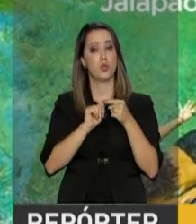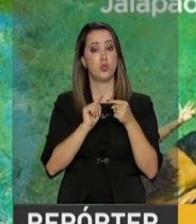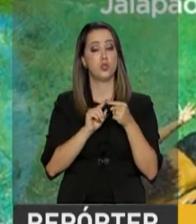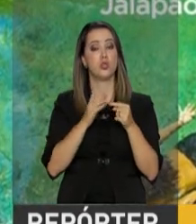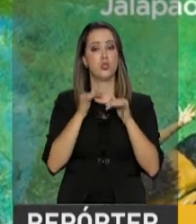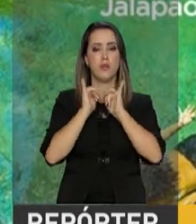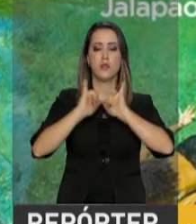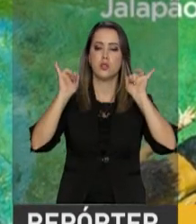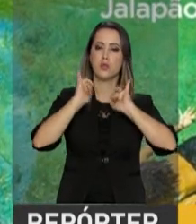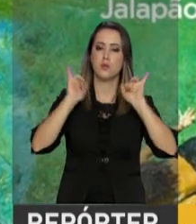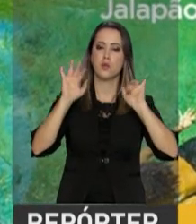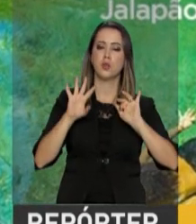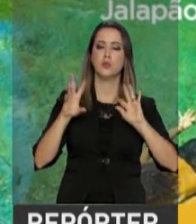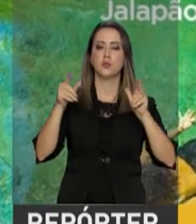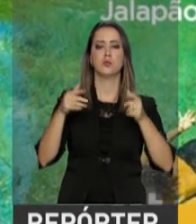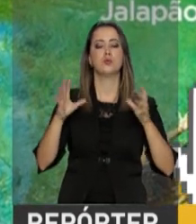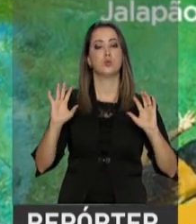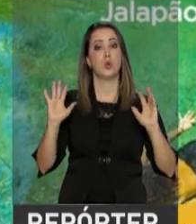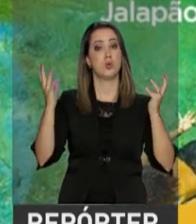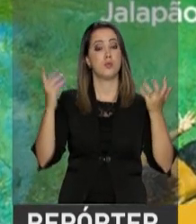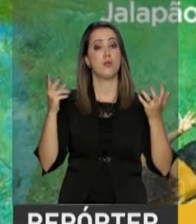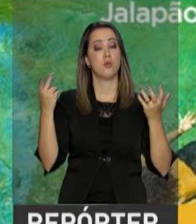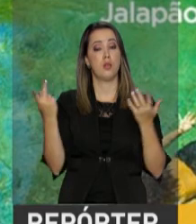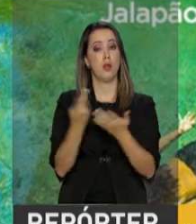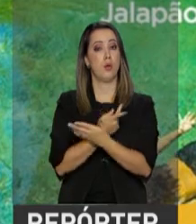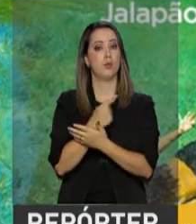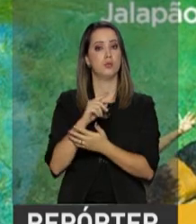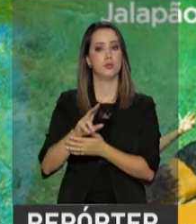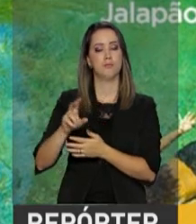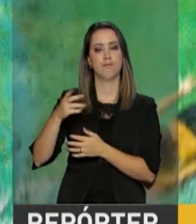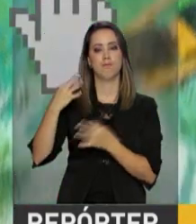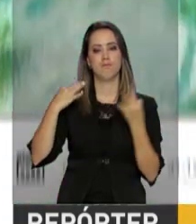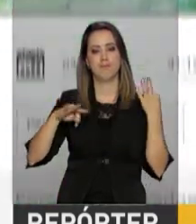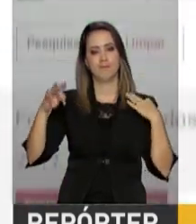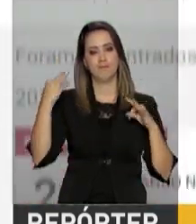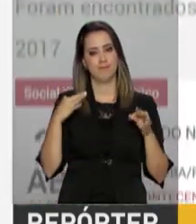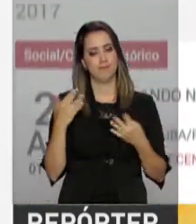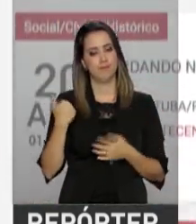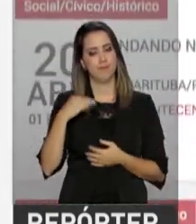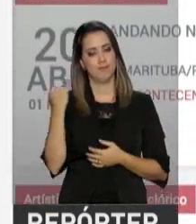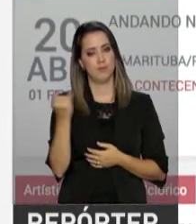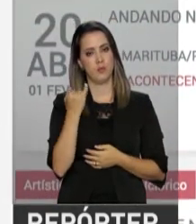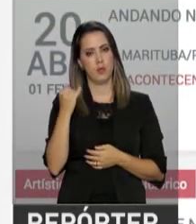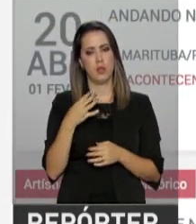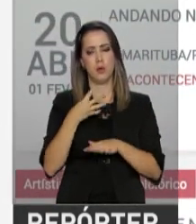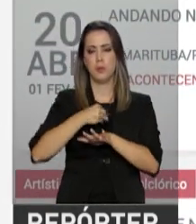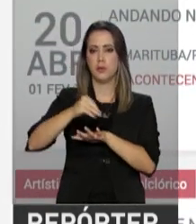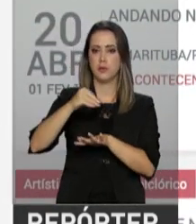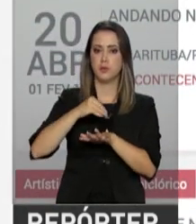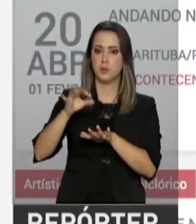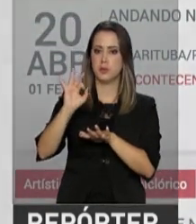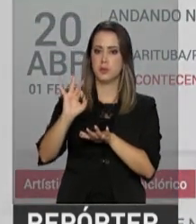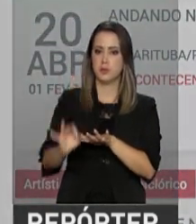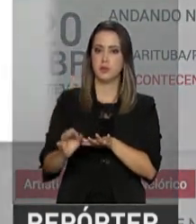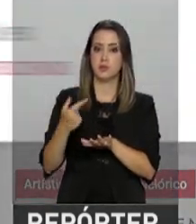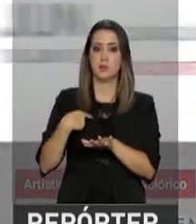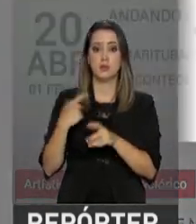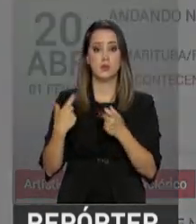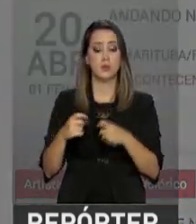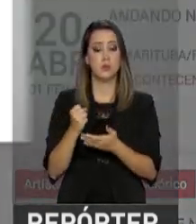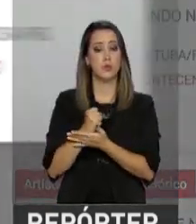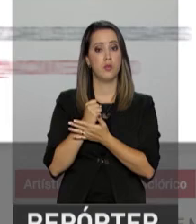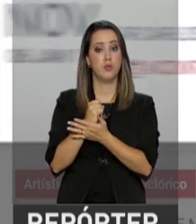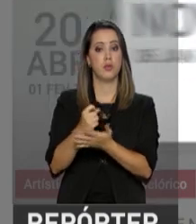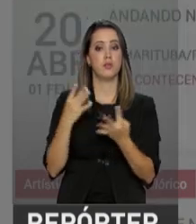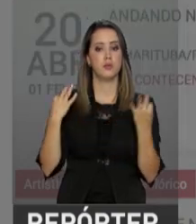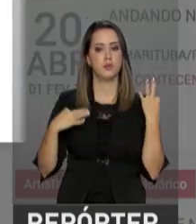turísticos e agregar valor à imagem dos nossos destinos além de fornecer informações de qualidade sobre a oferta turística